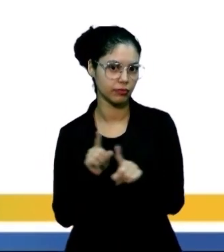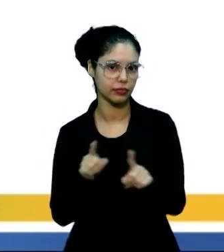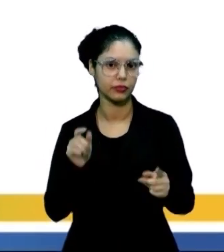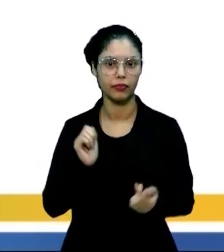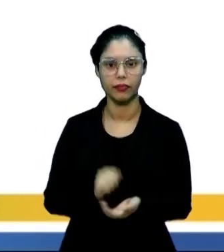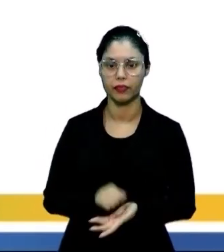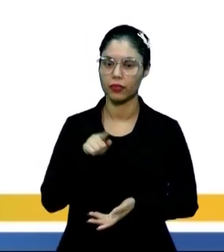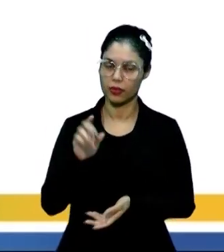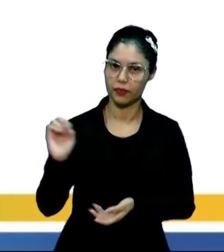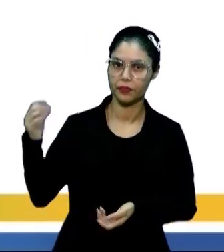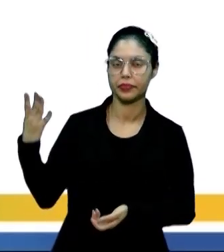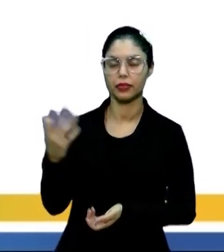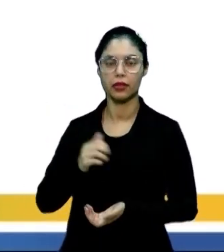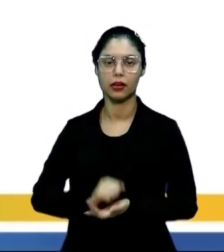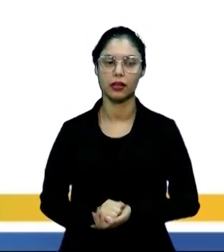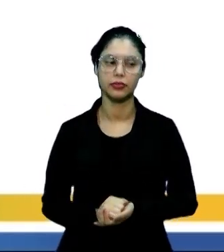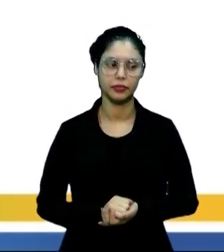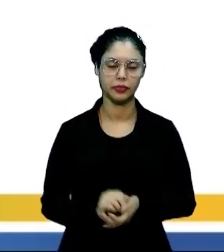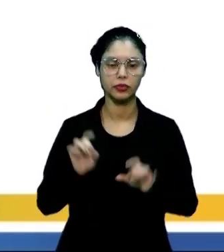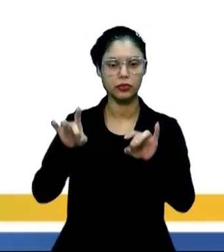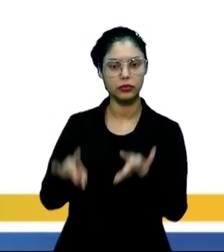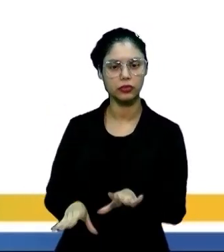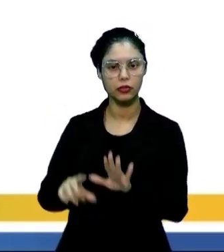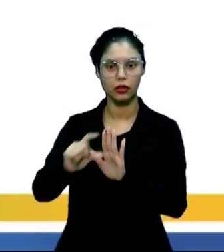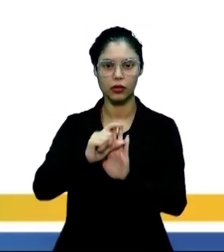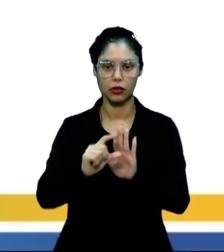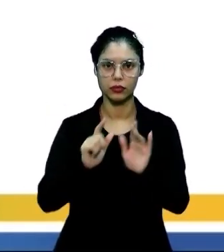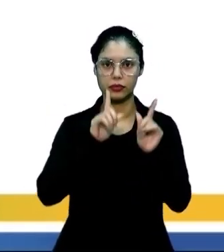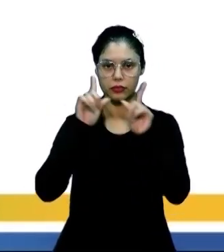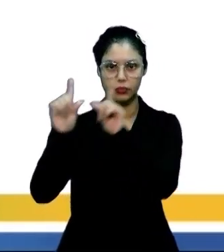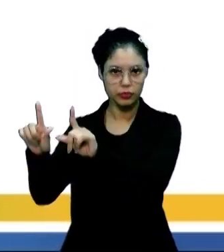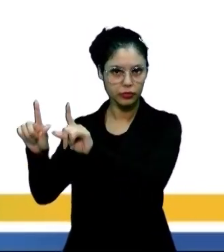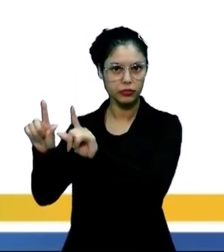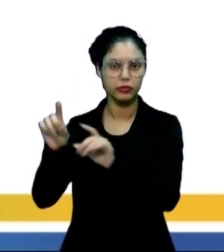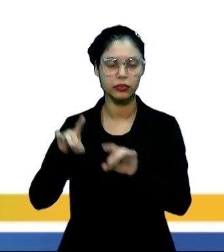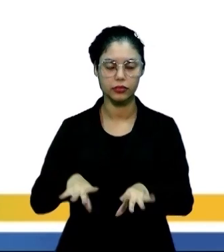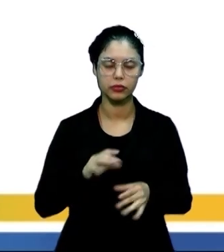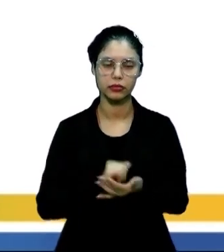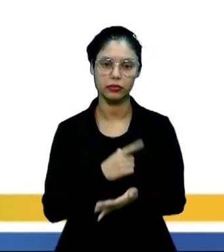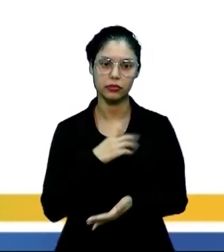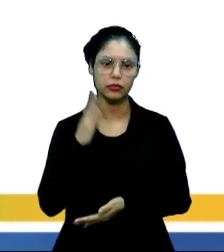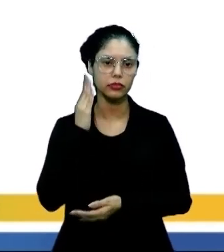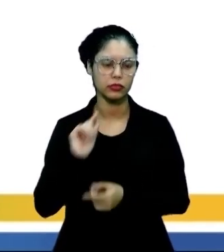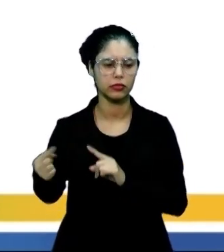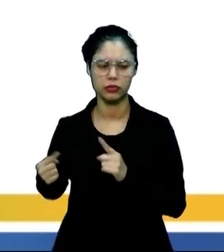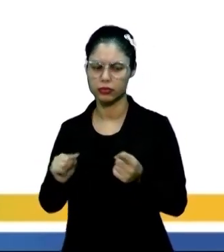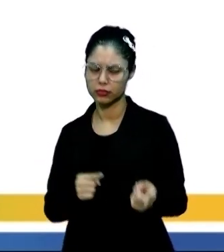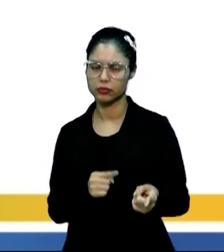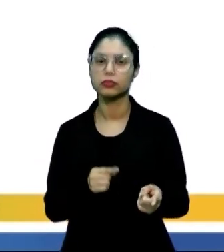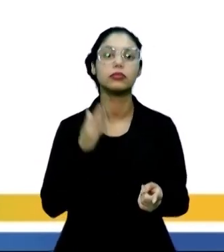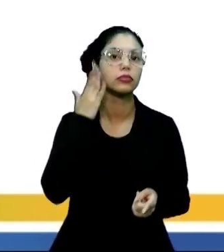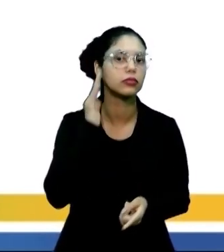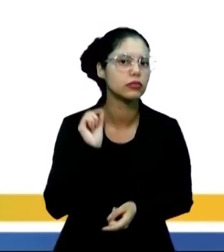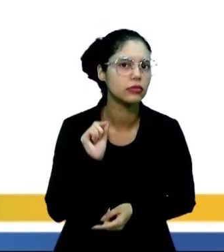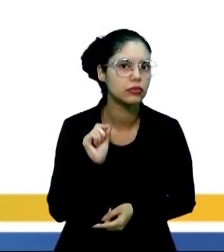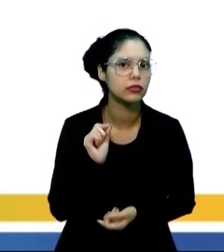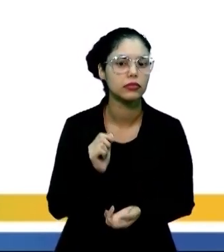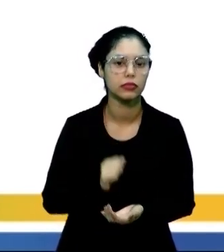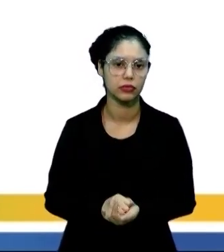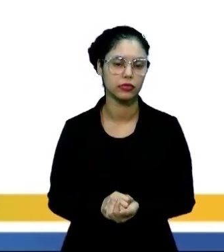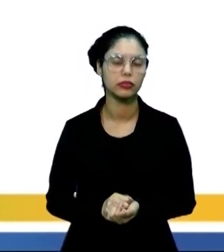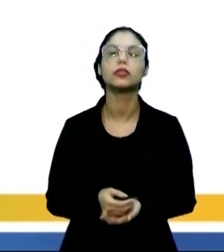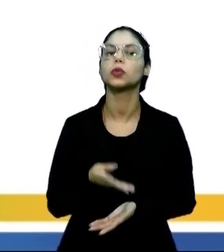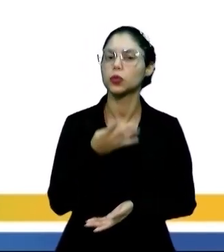Não, nesse caso, no último quadrinho ali, o Garfield, ele dá a intenção a entender de que